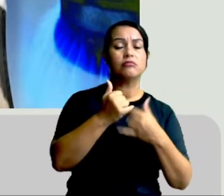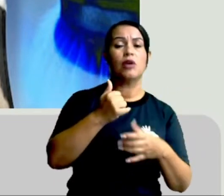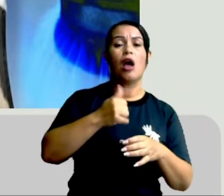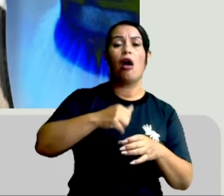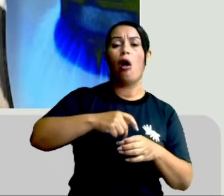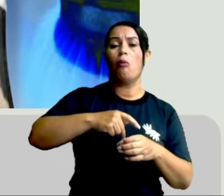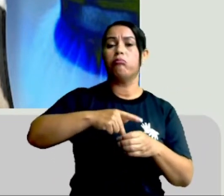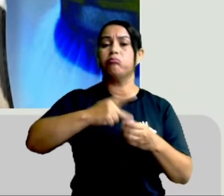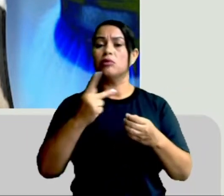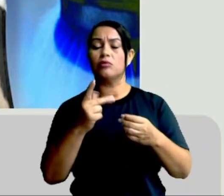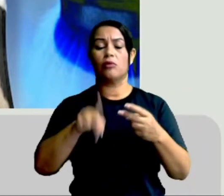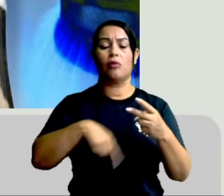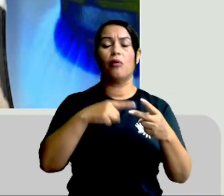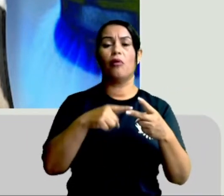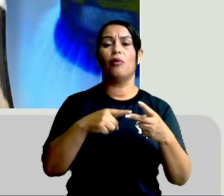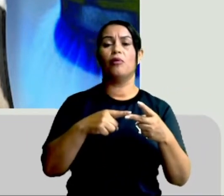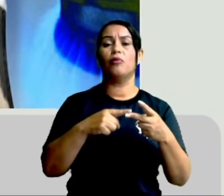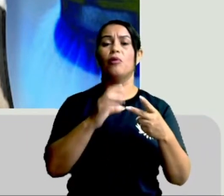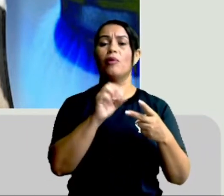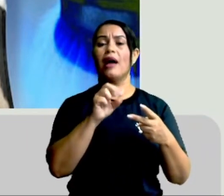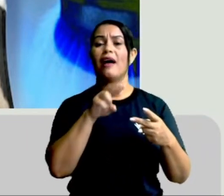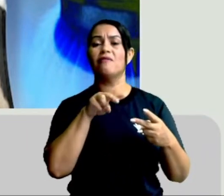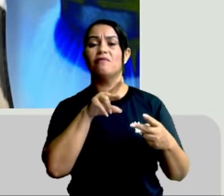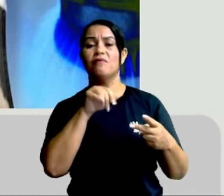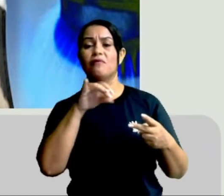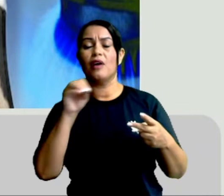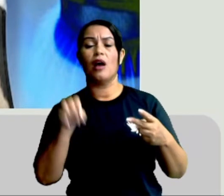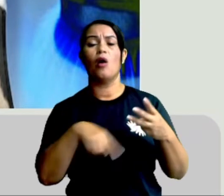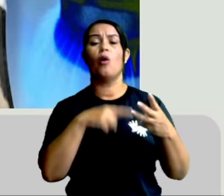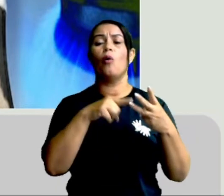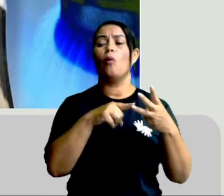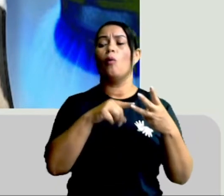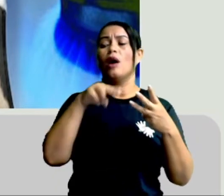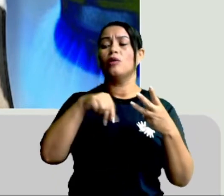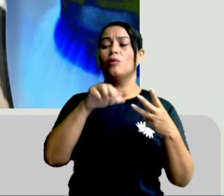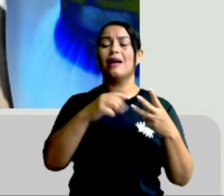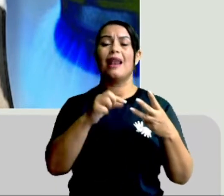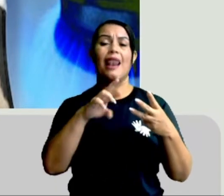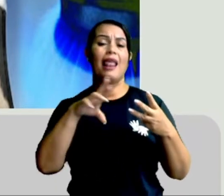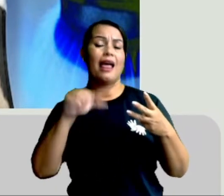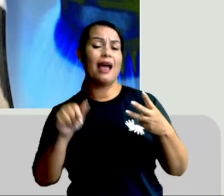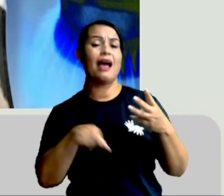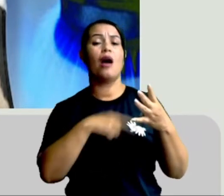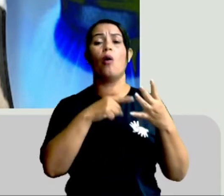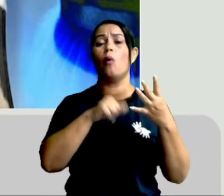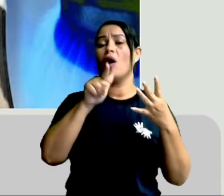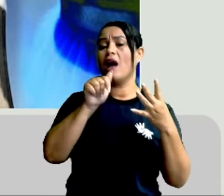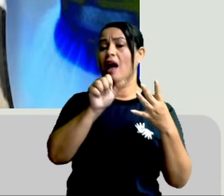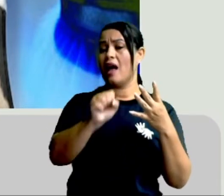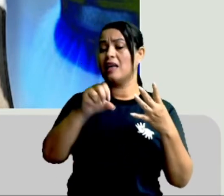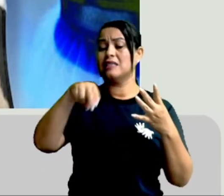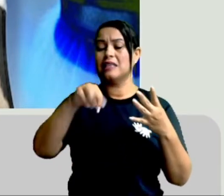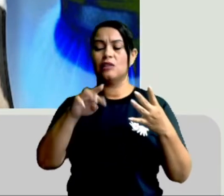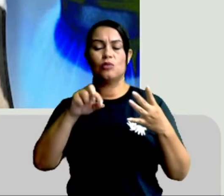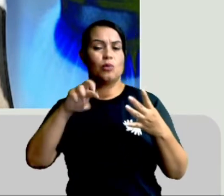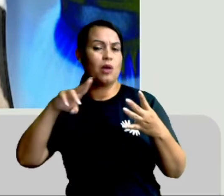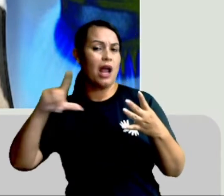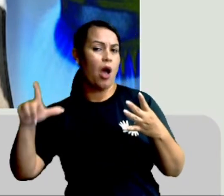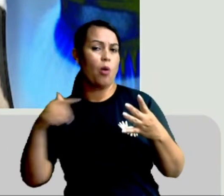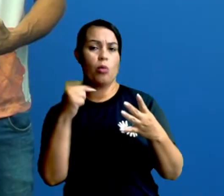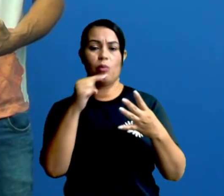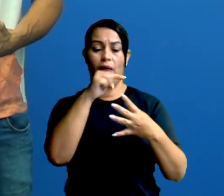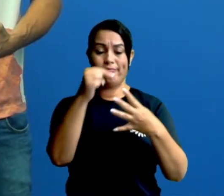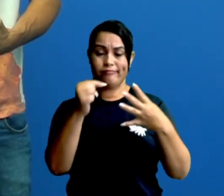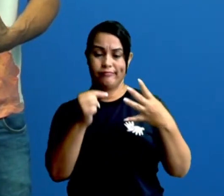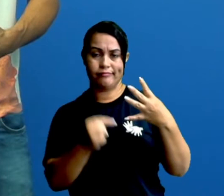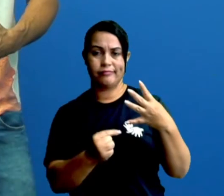do petróleo, do carvão mineral, a energia nuclear, o gás natural. Todos esses daí são